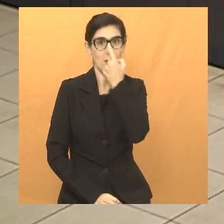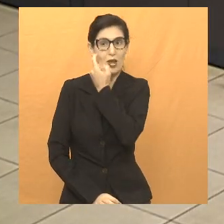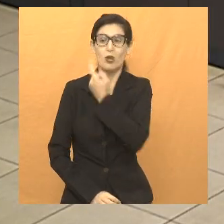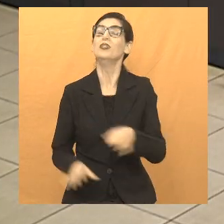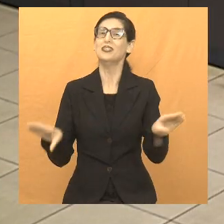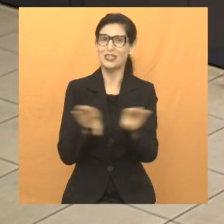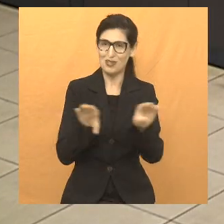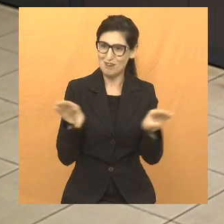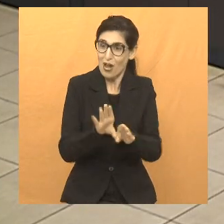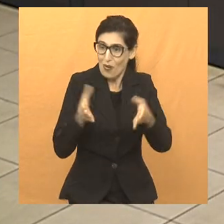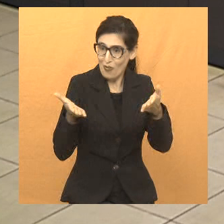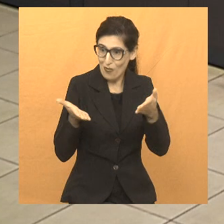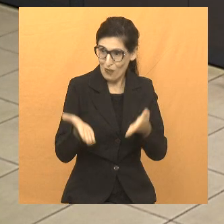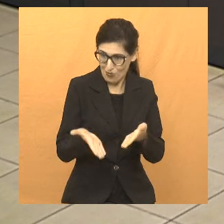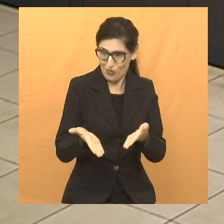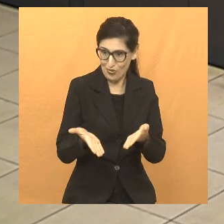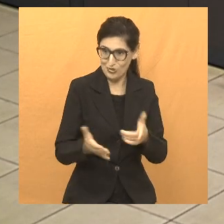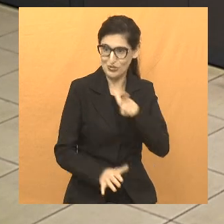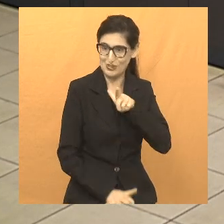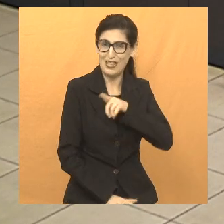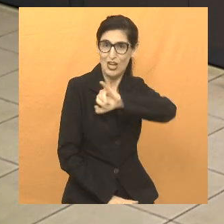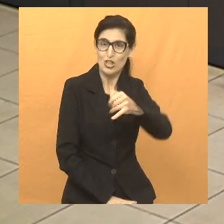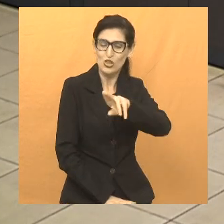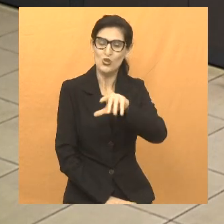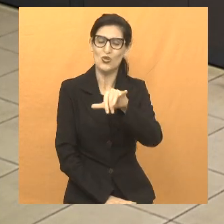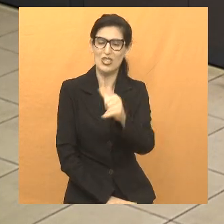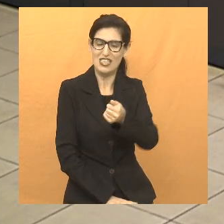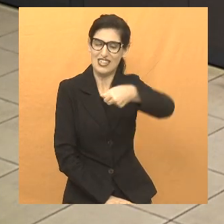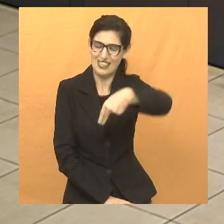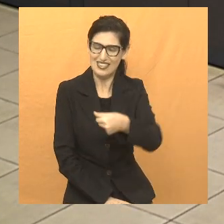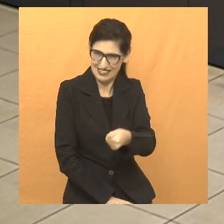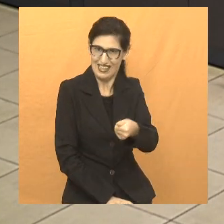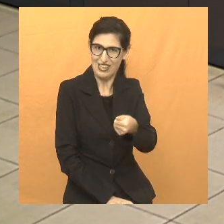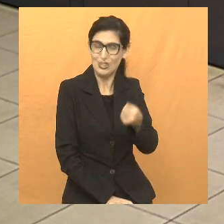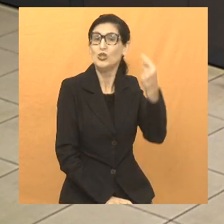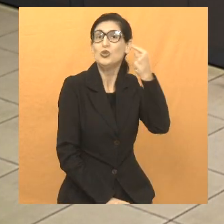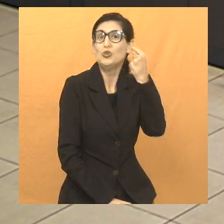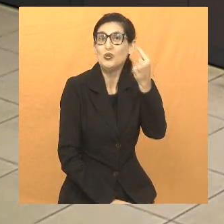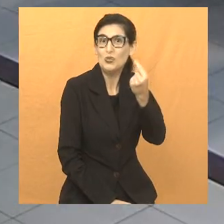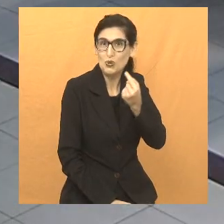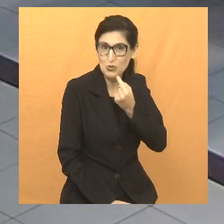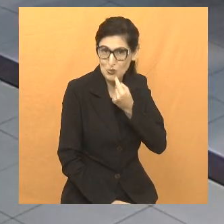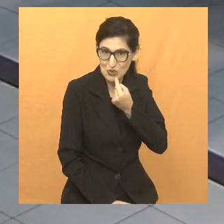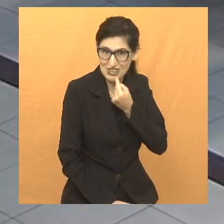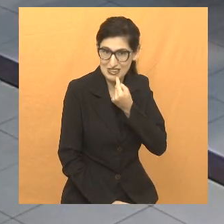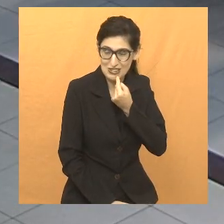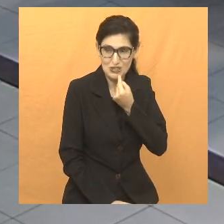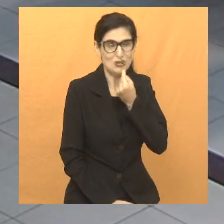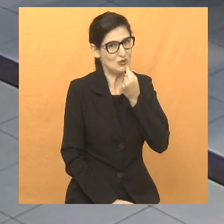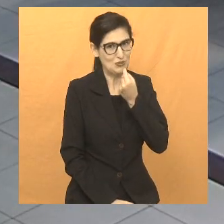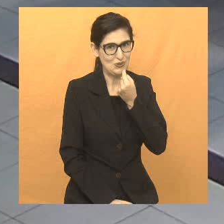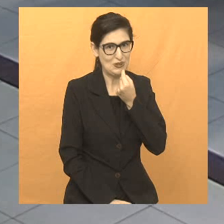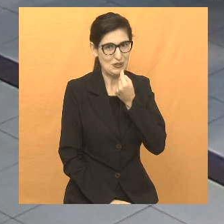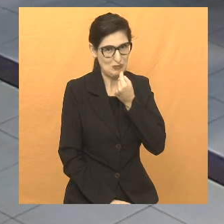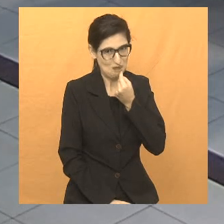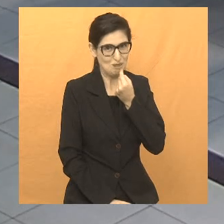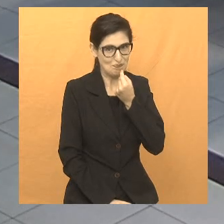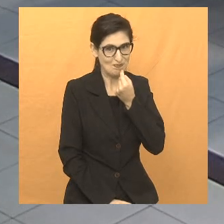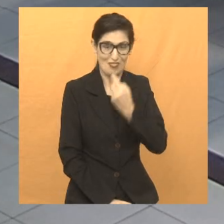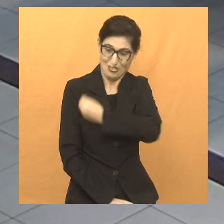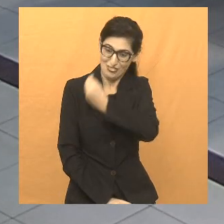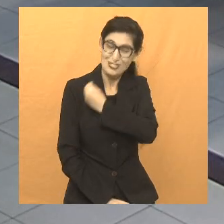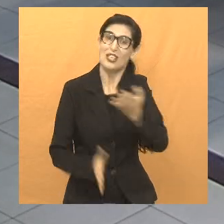hoje aqui temos a presença da Juliana Gabriele, que é portadora de